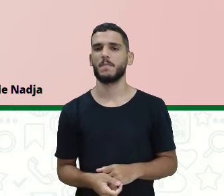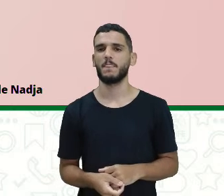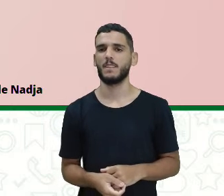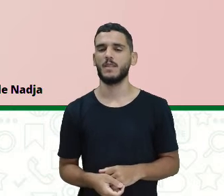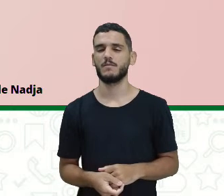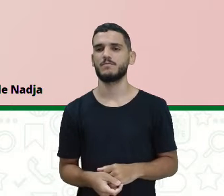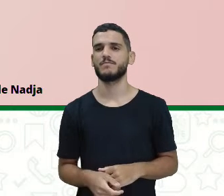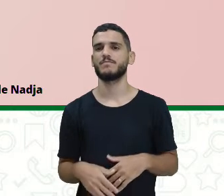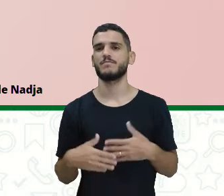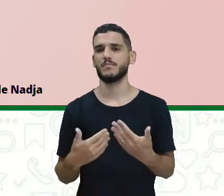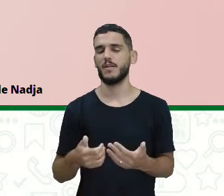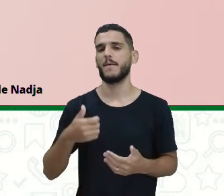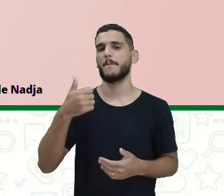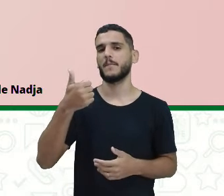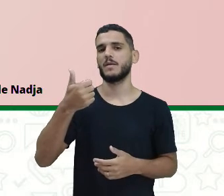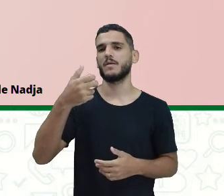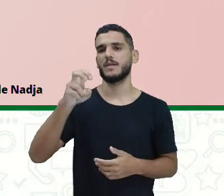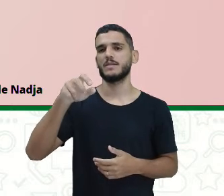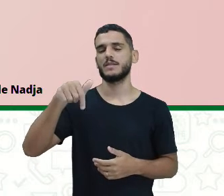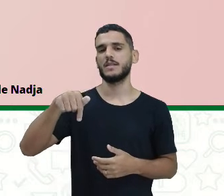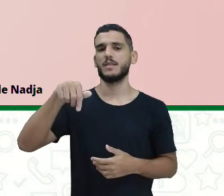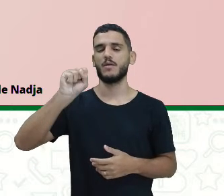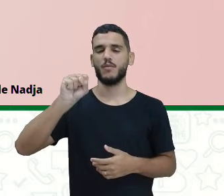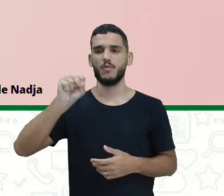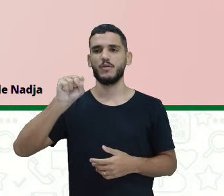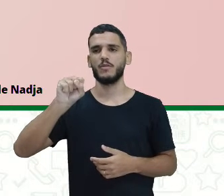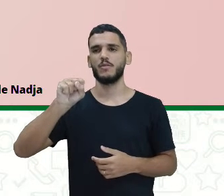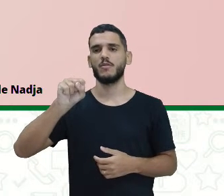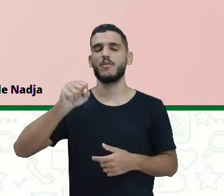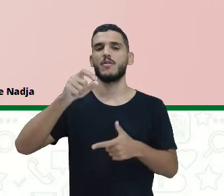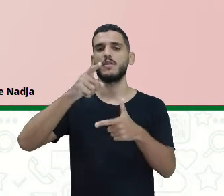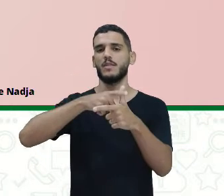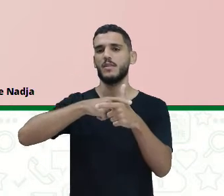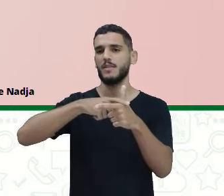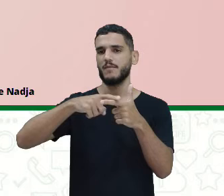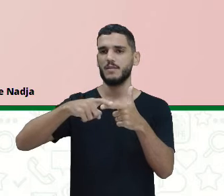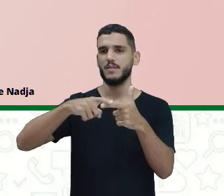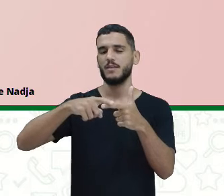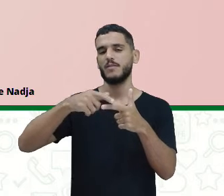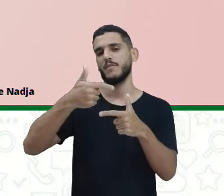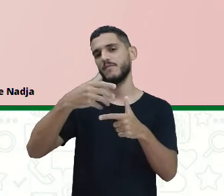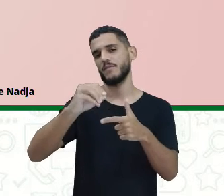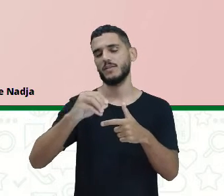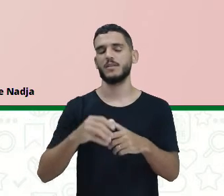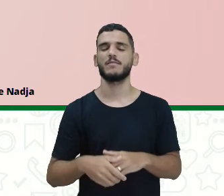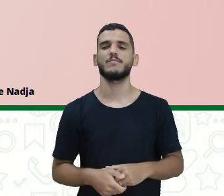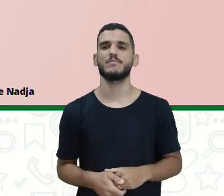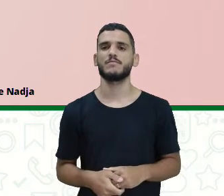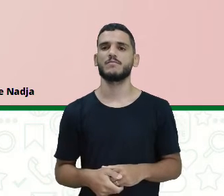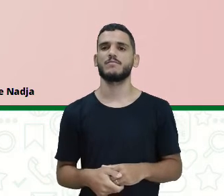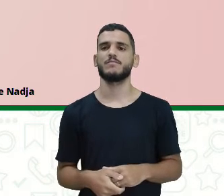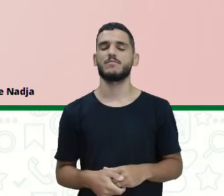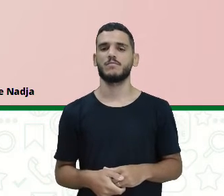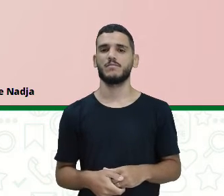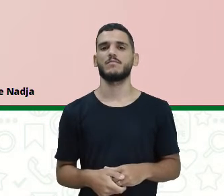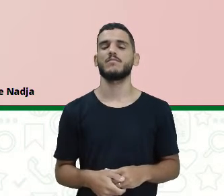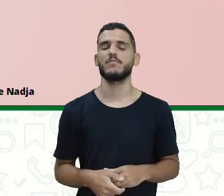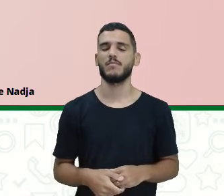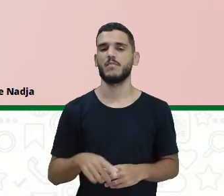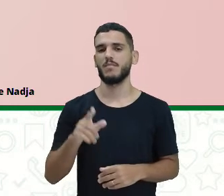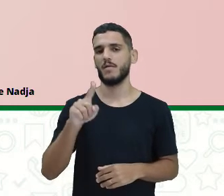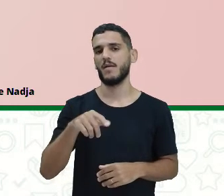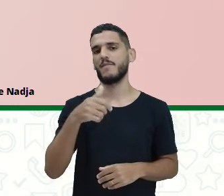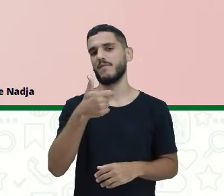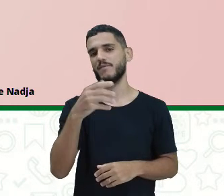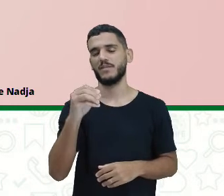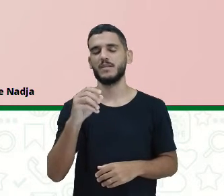que 1.578 vai ser dividido por 20. São 20 que eu